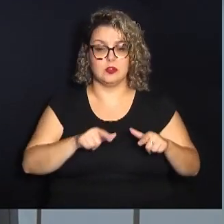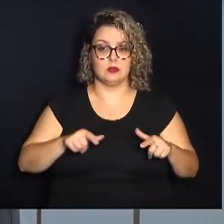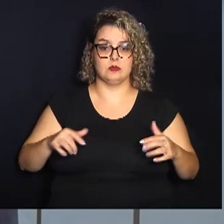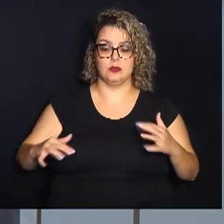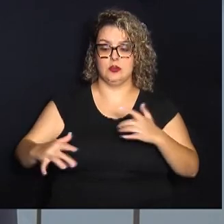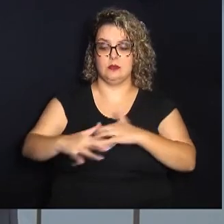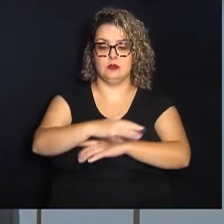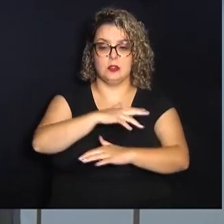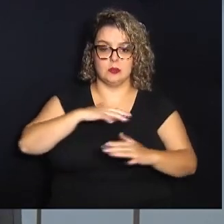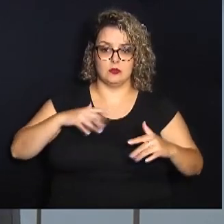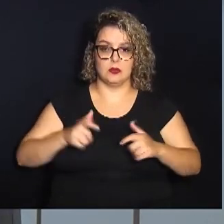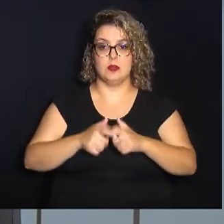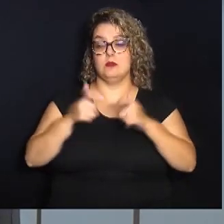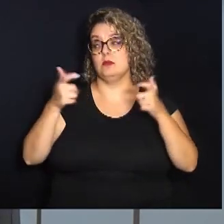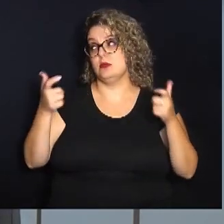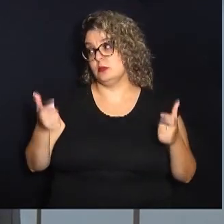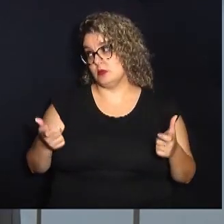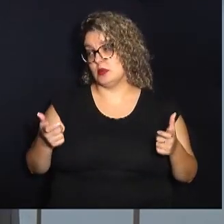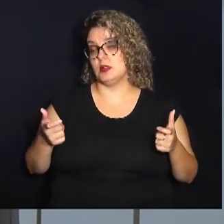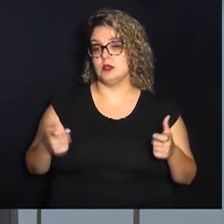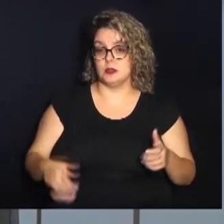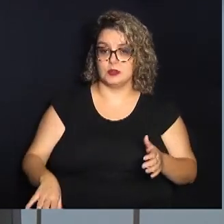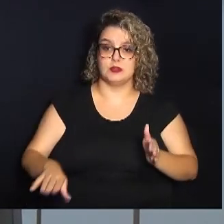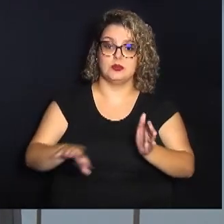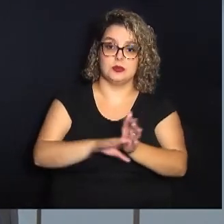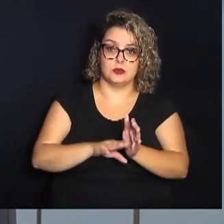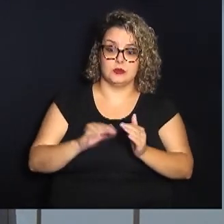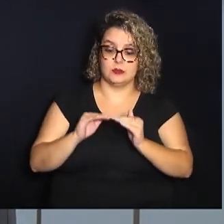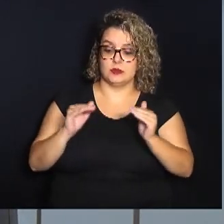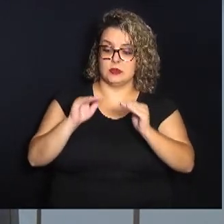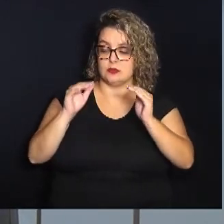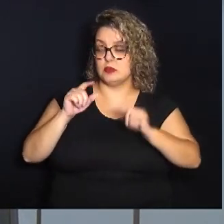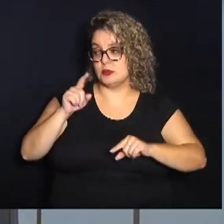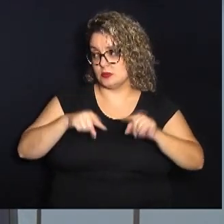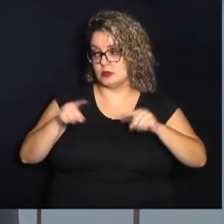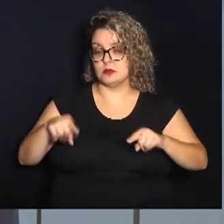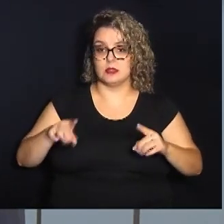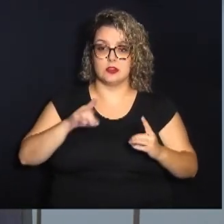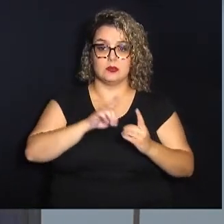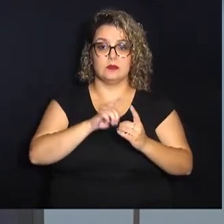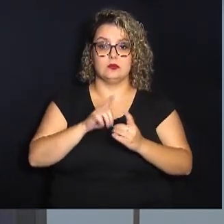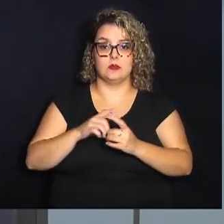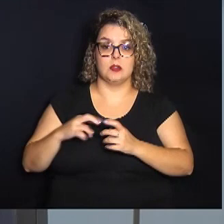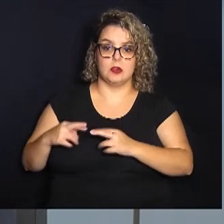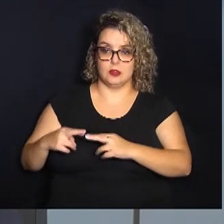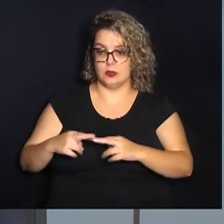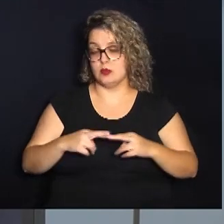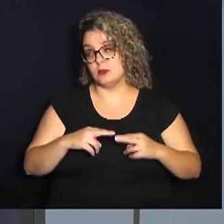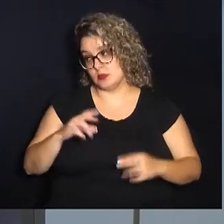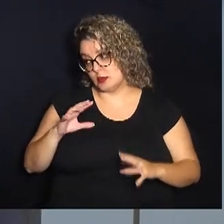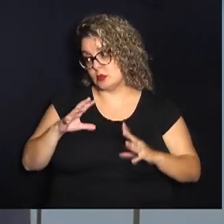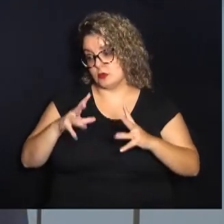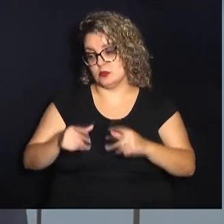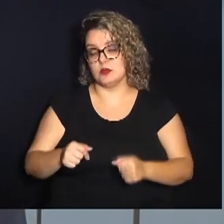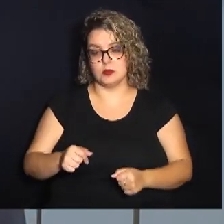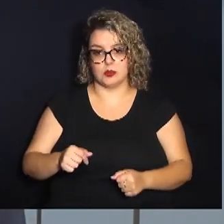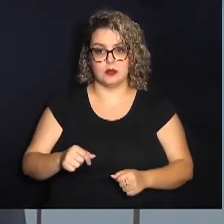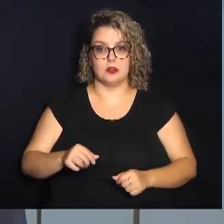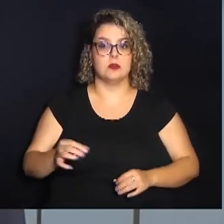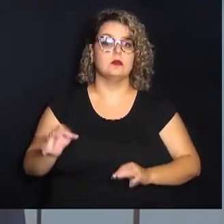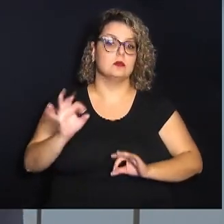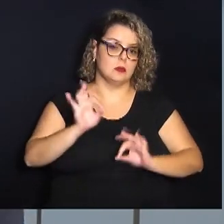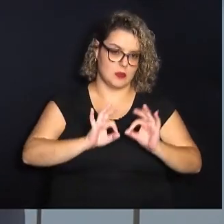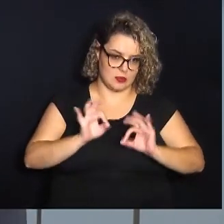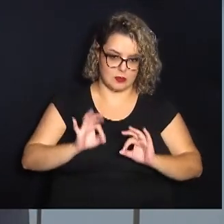maior e que acabaram já chegando nesses níveis diferentes aí de atendimento. Então a rede, de maneira geral, ela está preparada